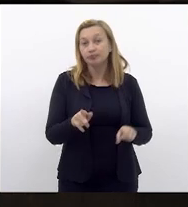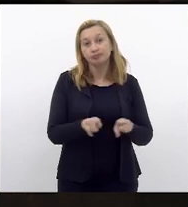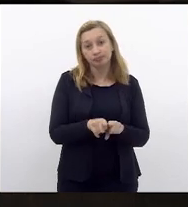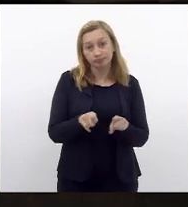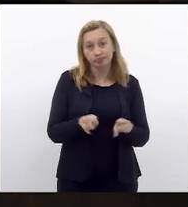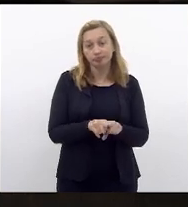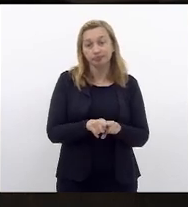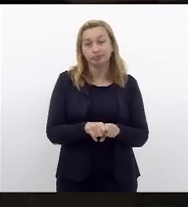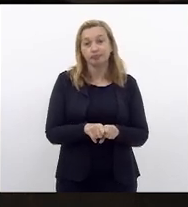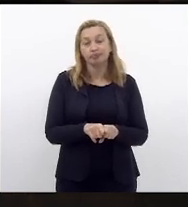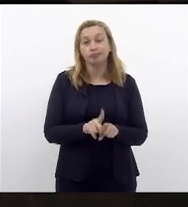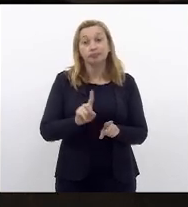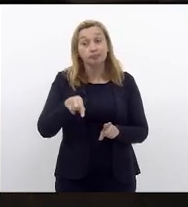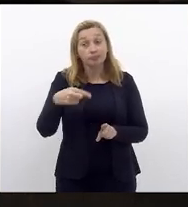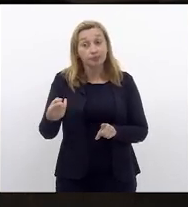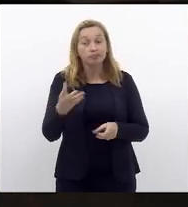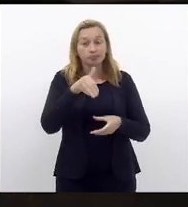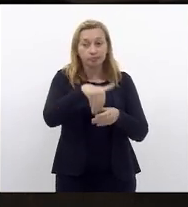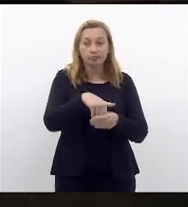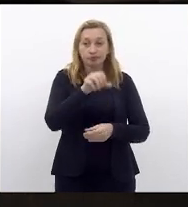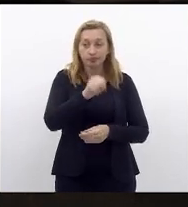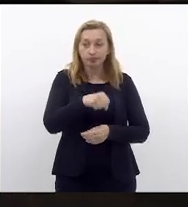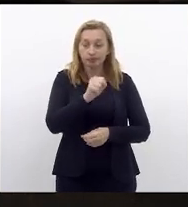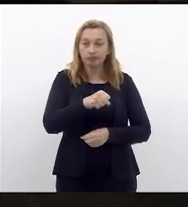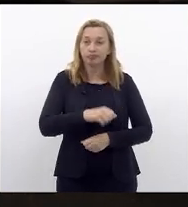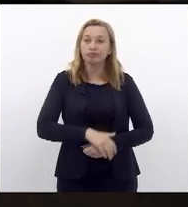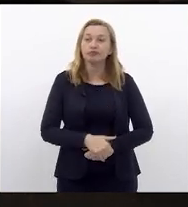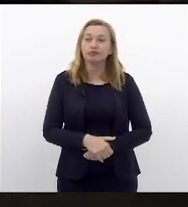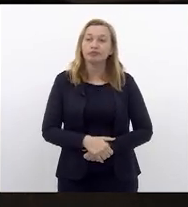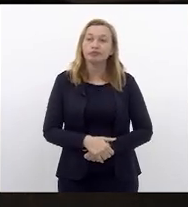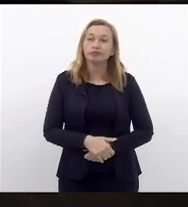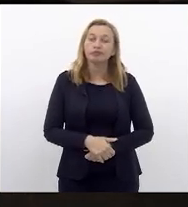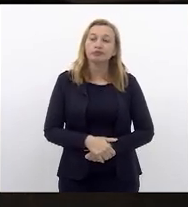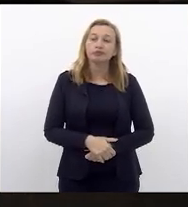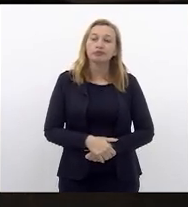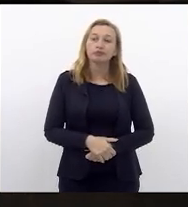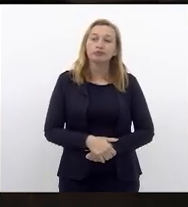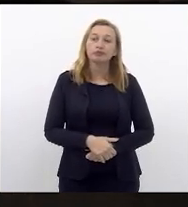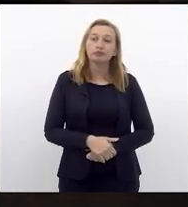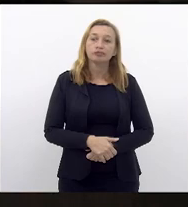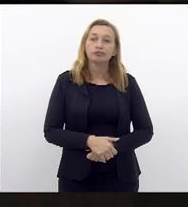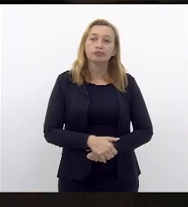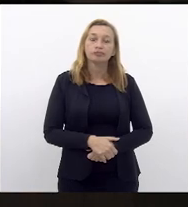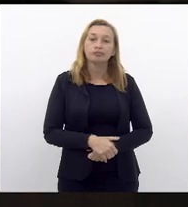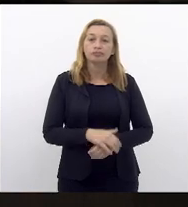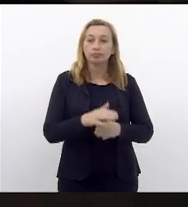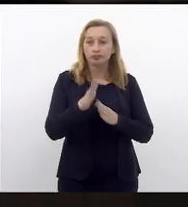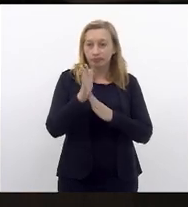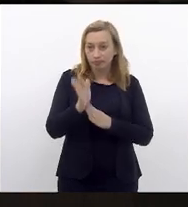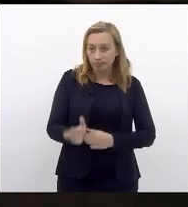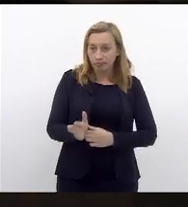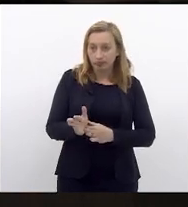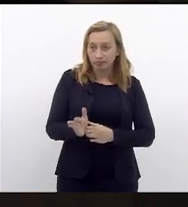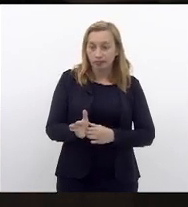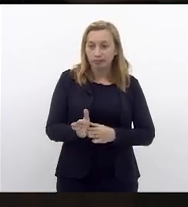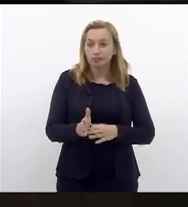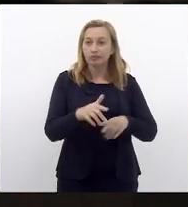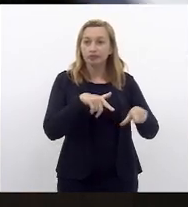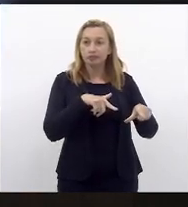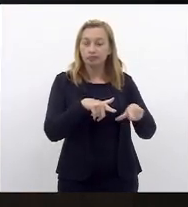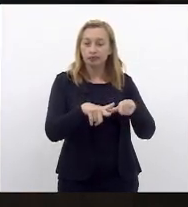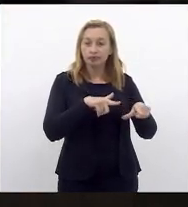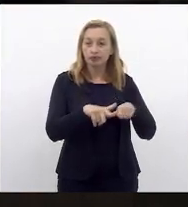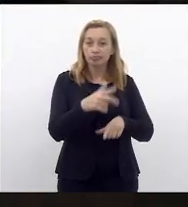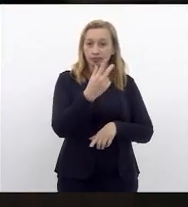também, depois de dar o meu voto sim, a lealdade, integridade no exercício da